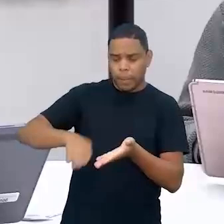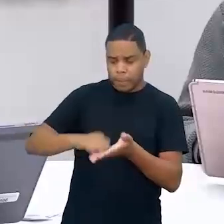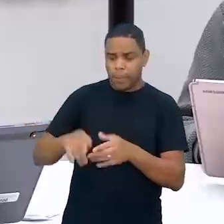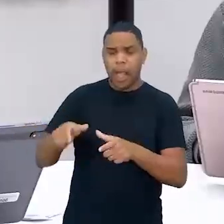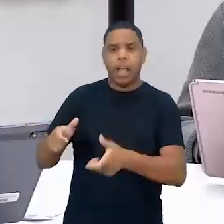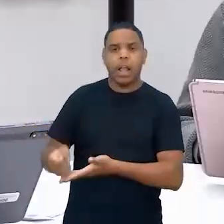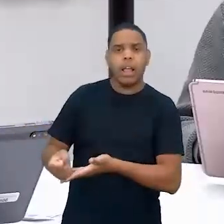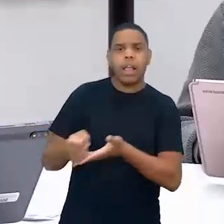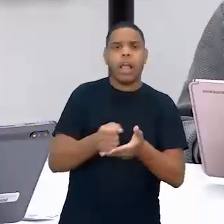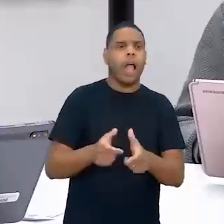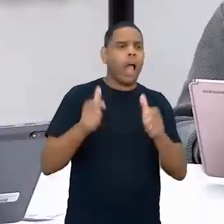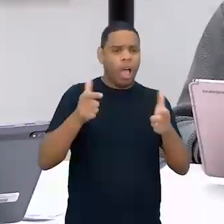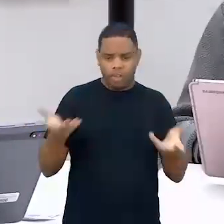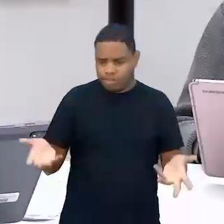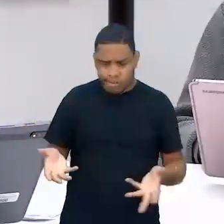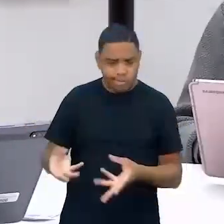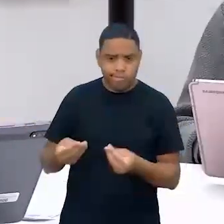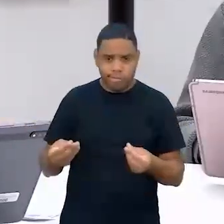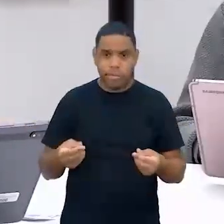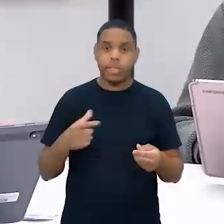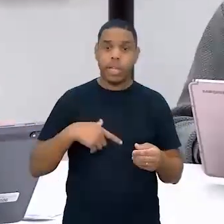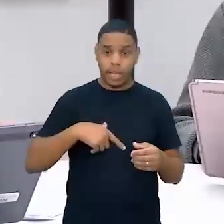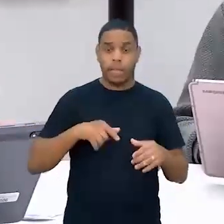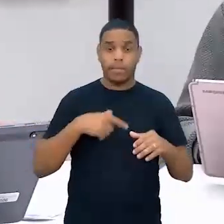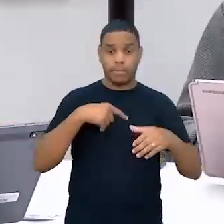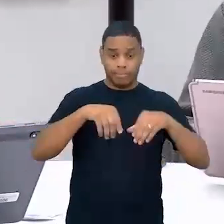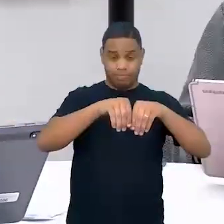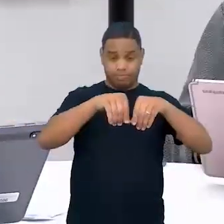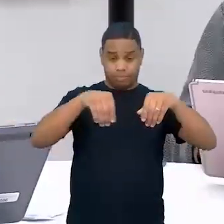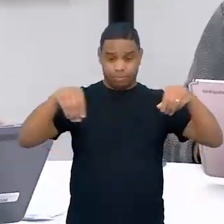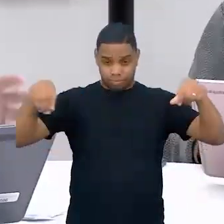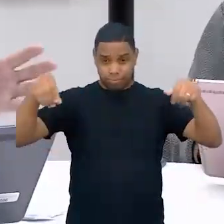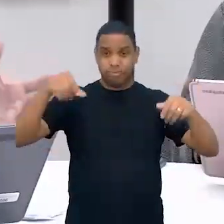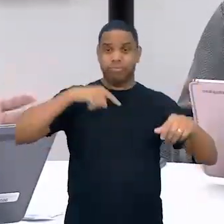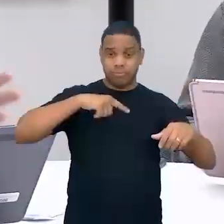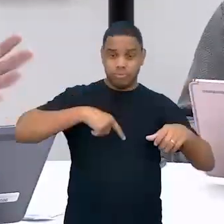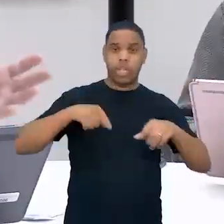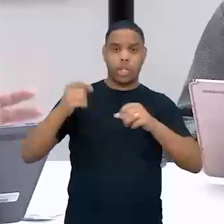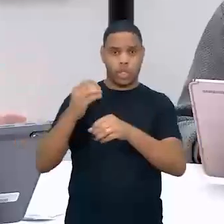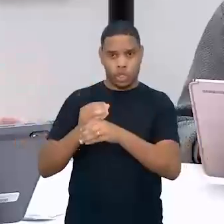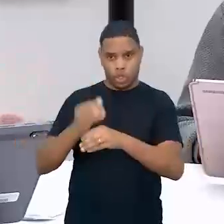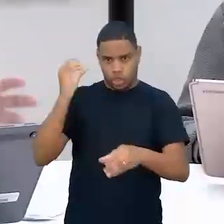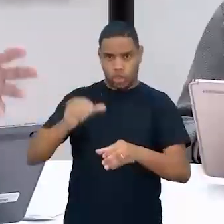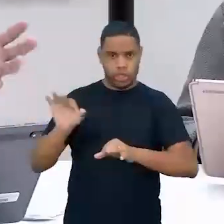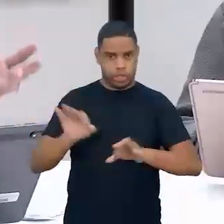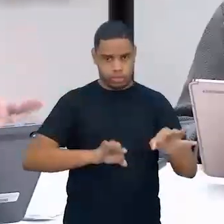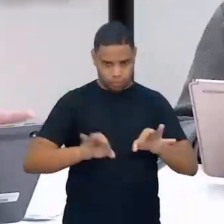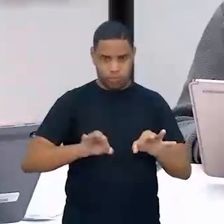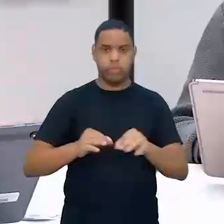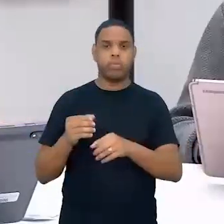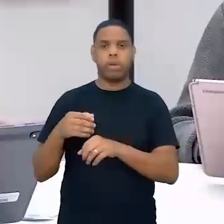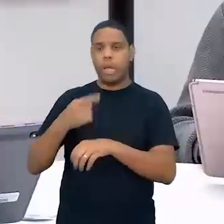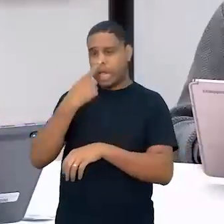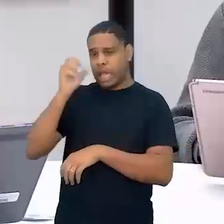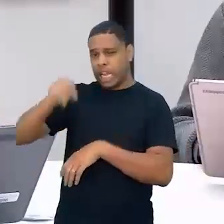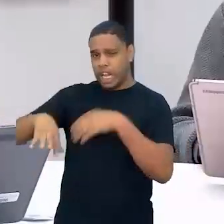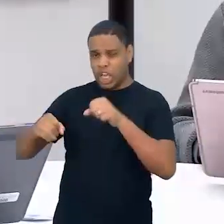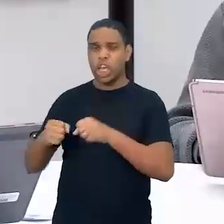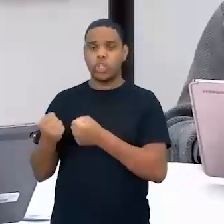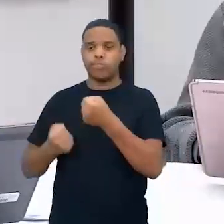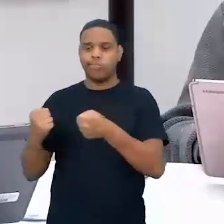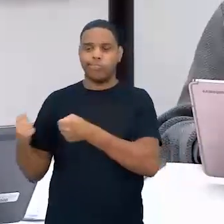né? Teoricamente, deveria ir para um aterro sanitário, que é uma obra de engenharia preparada para receber esses